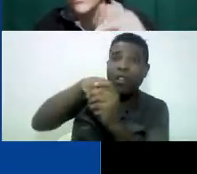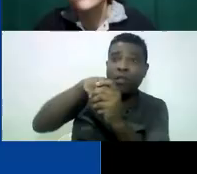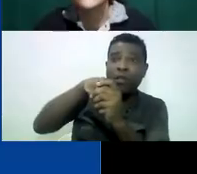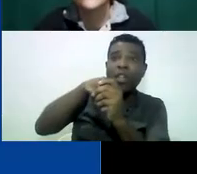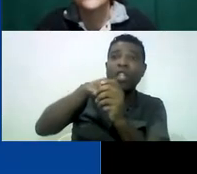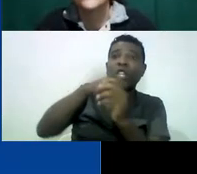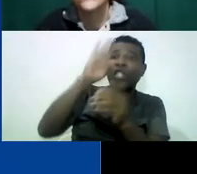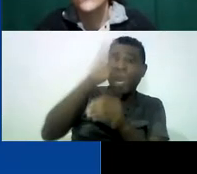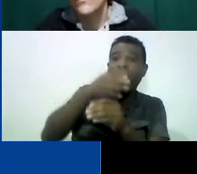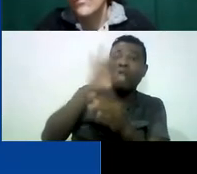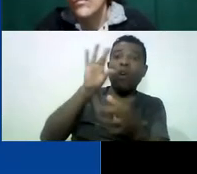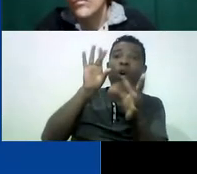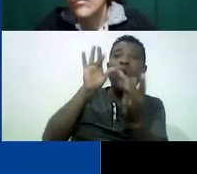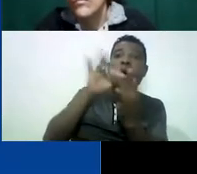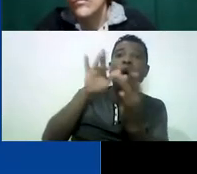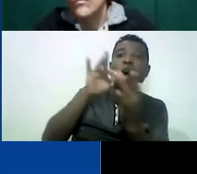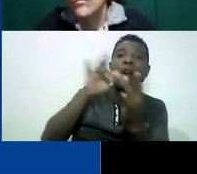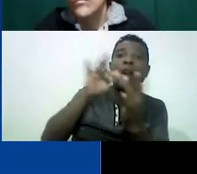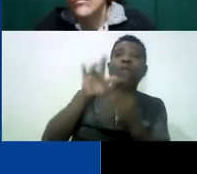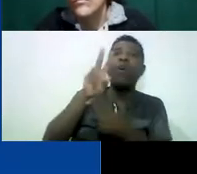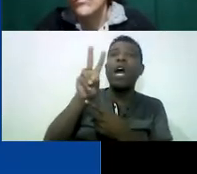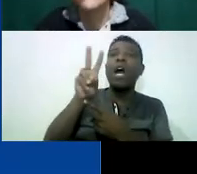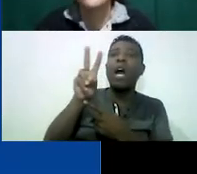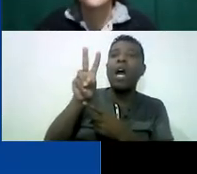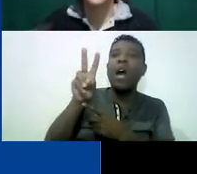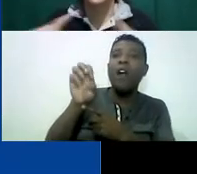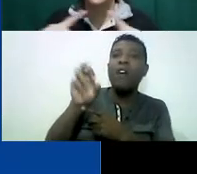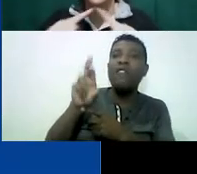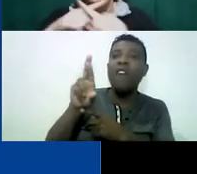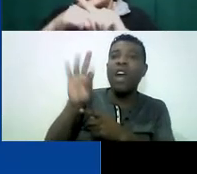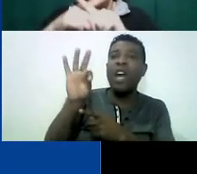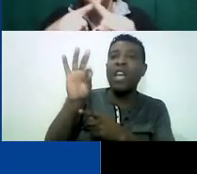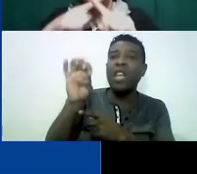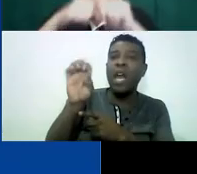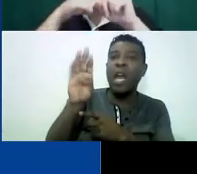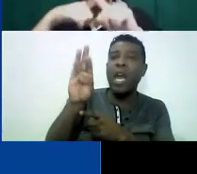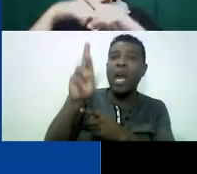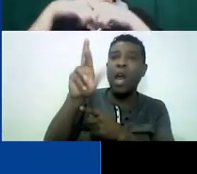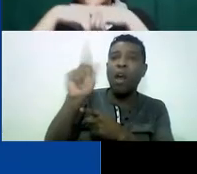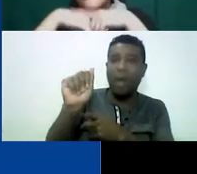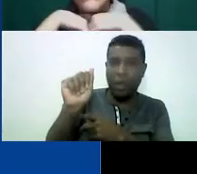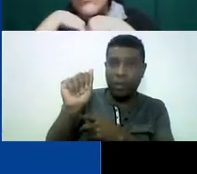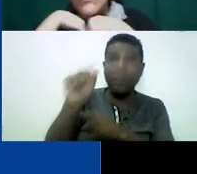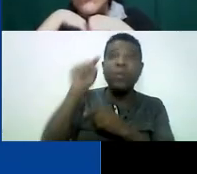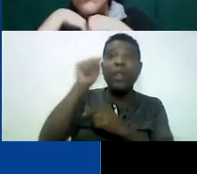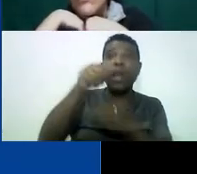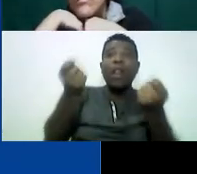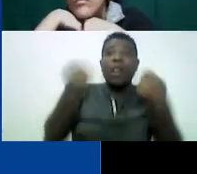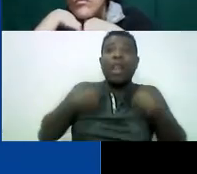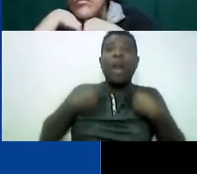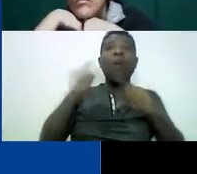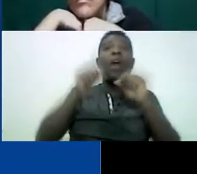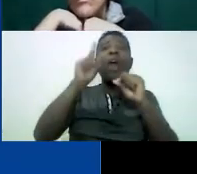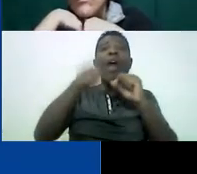são músculos também extensores da coluna, só que eles têm um efeito muito grande na estabilização do pescoço. Eles não deixam o nosso